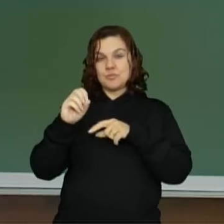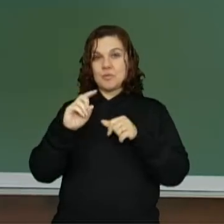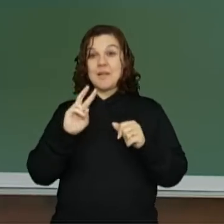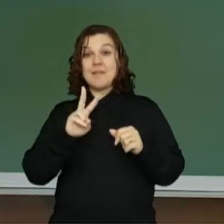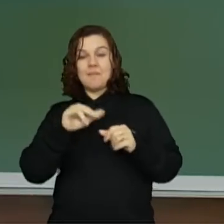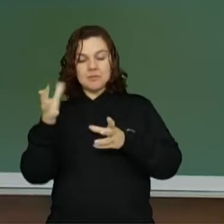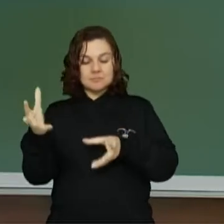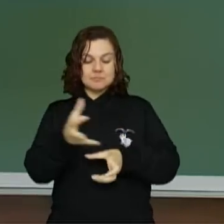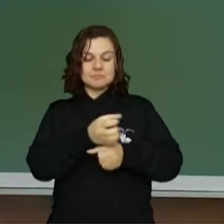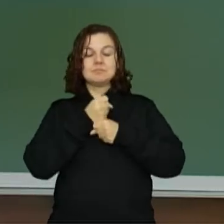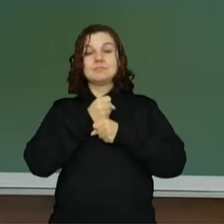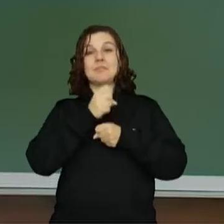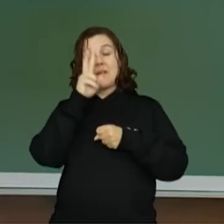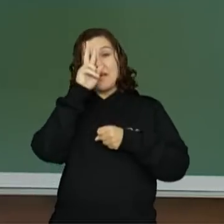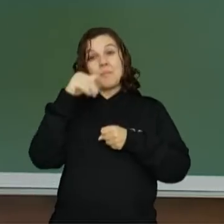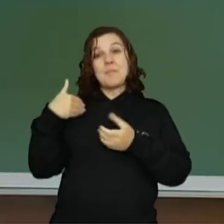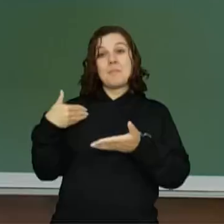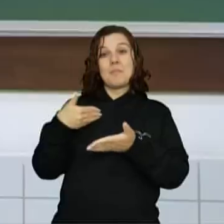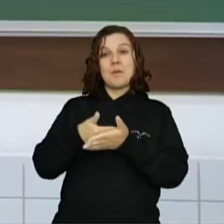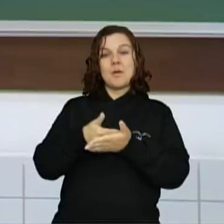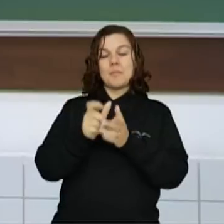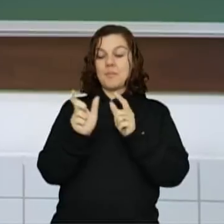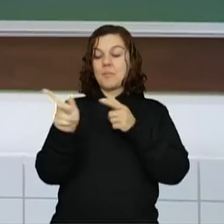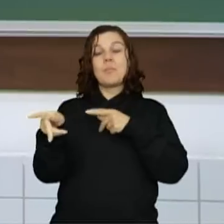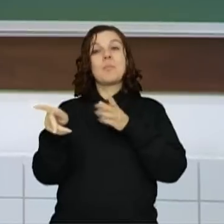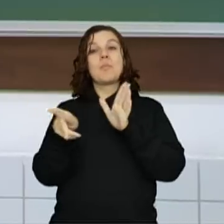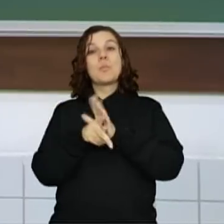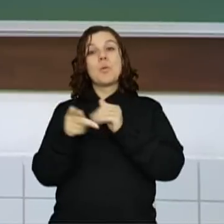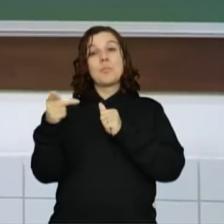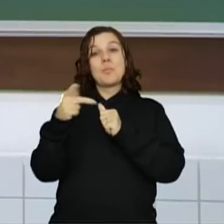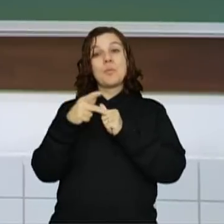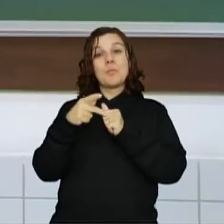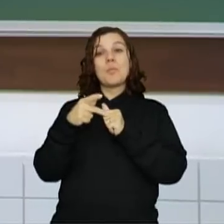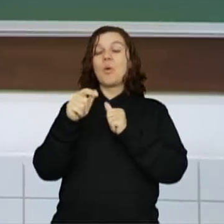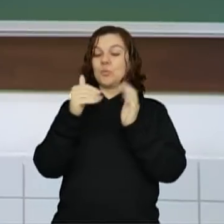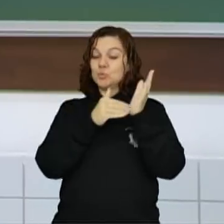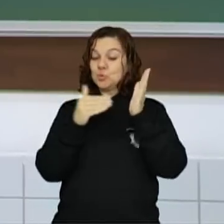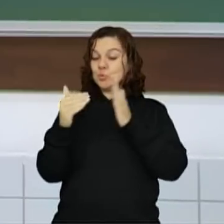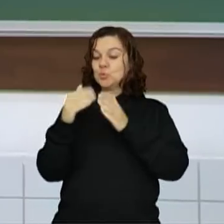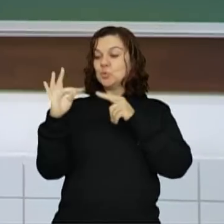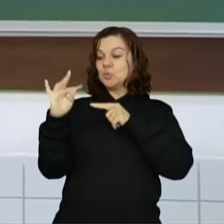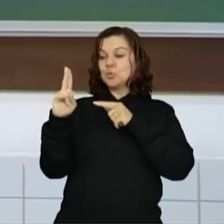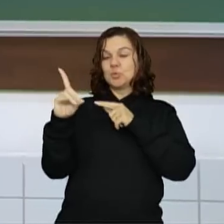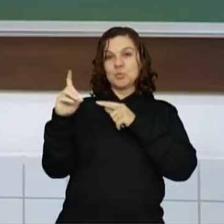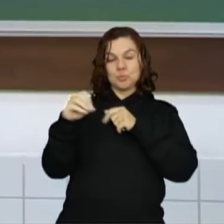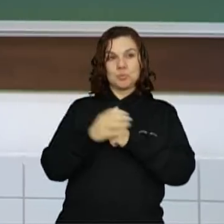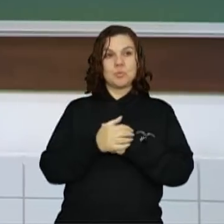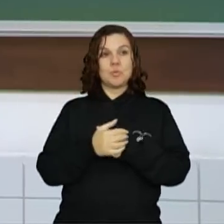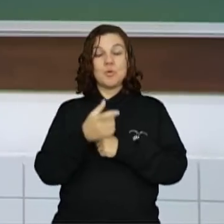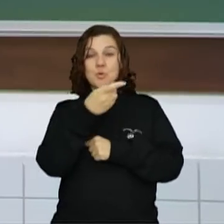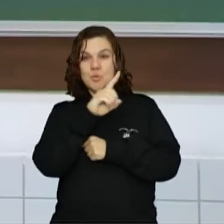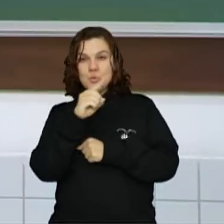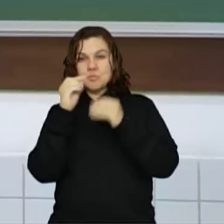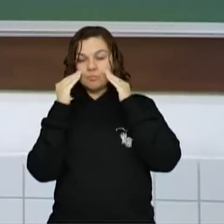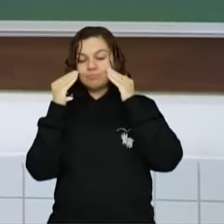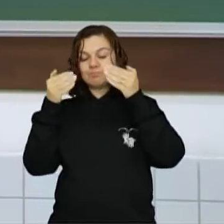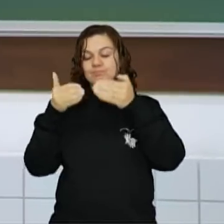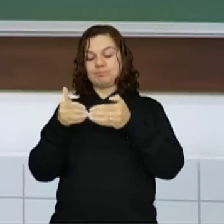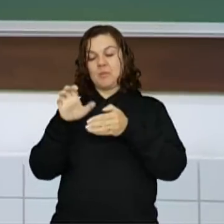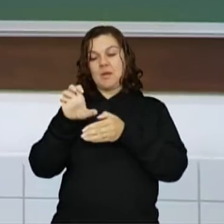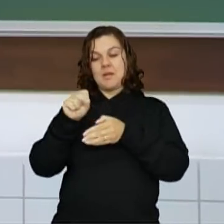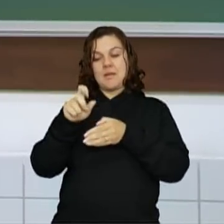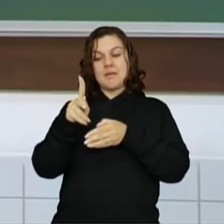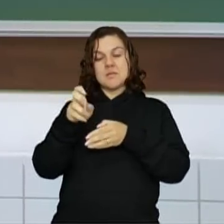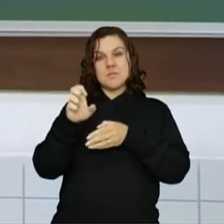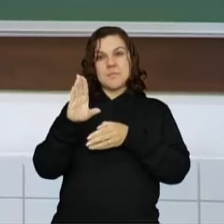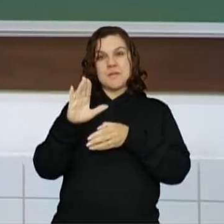vai recapitular pelo pronome indefinido tudo. E o último, especificativo, que